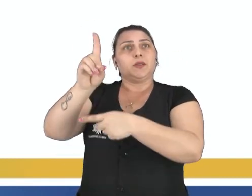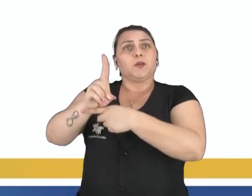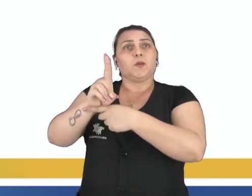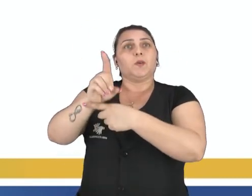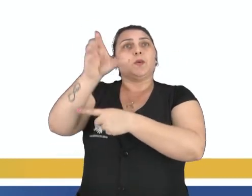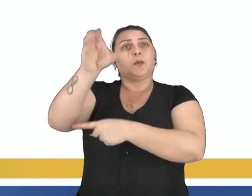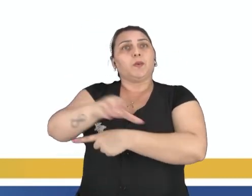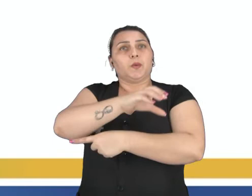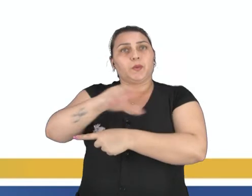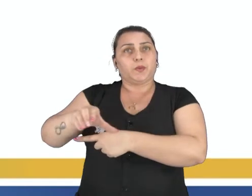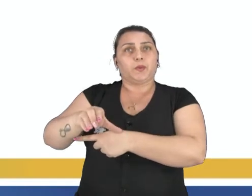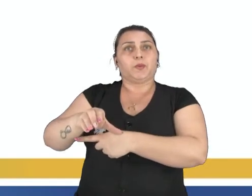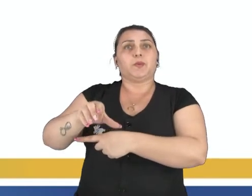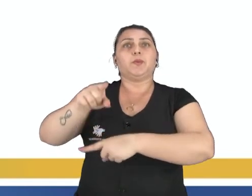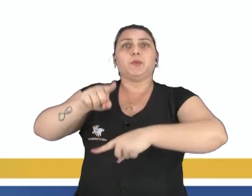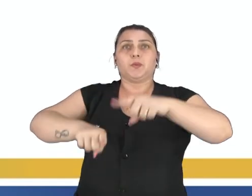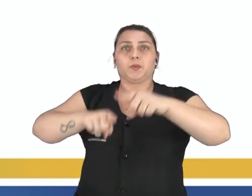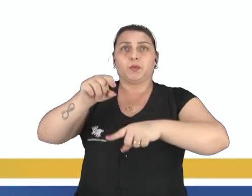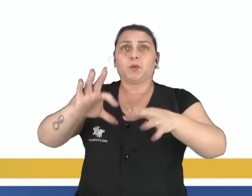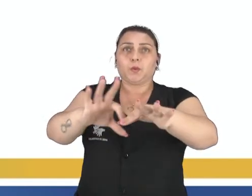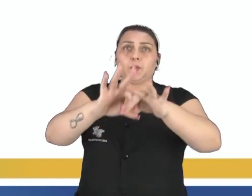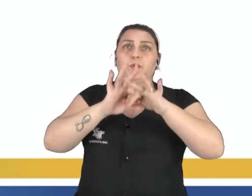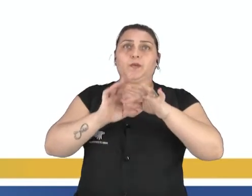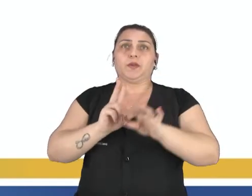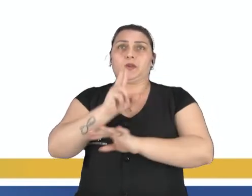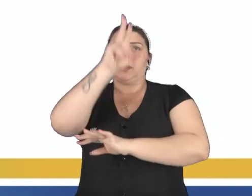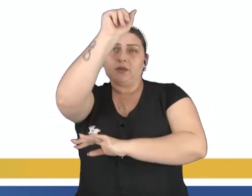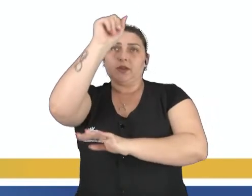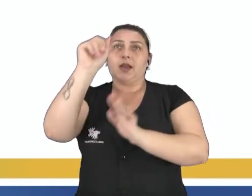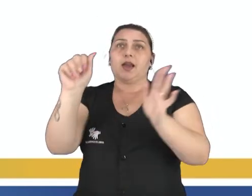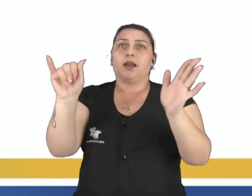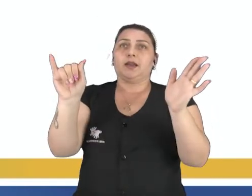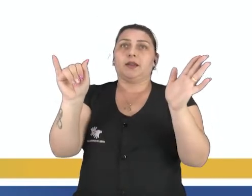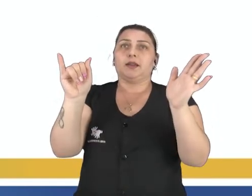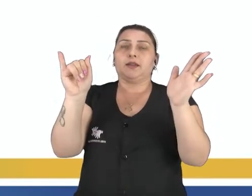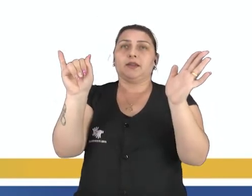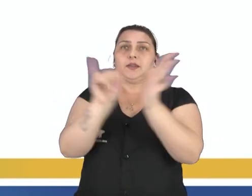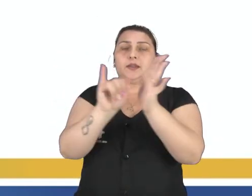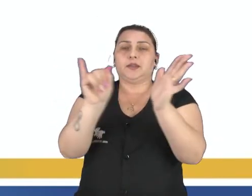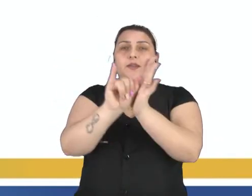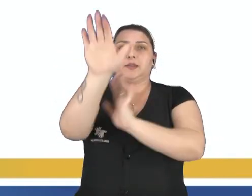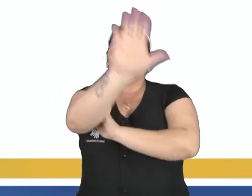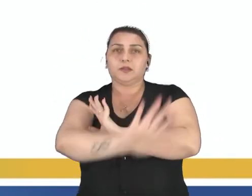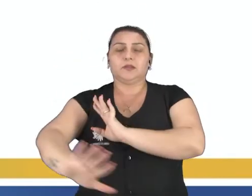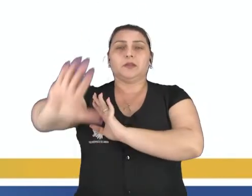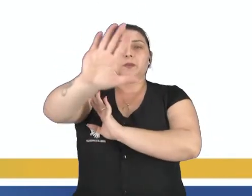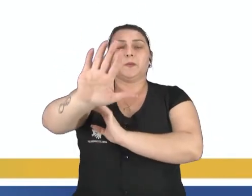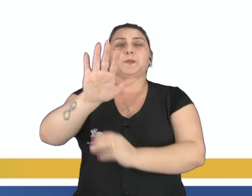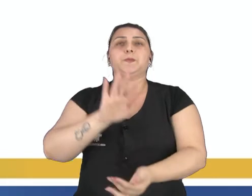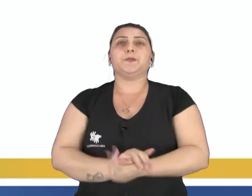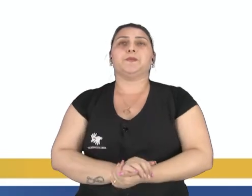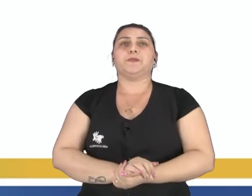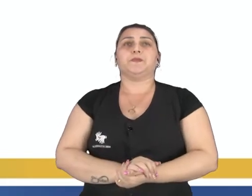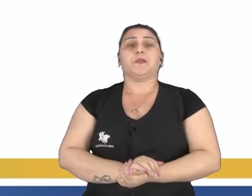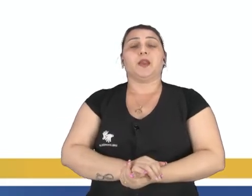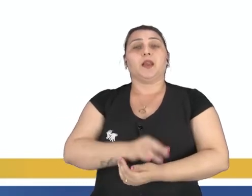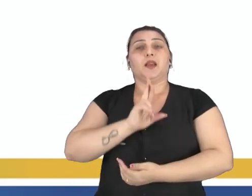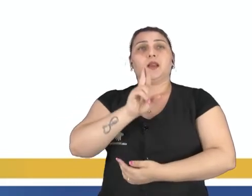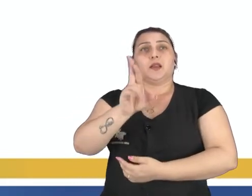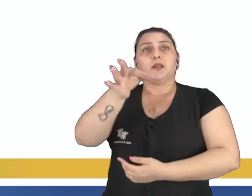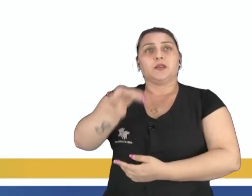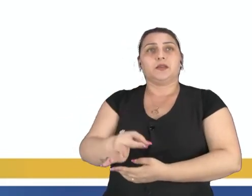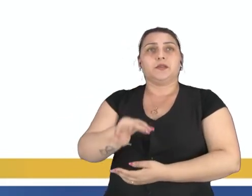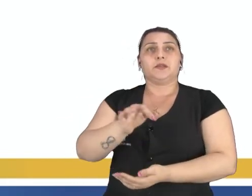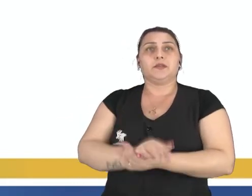ou D. O cristianismo era um elemento que unia e fortalecia a identidade nacional. A alternativa certa